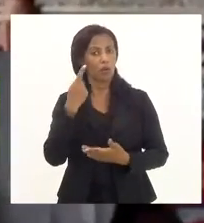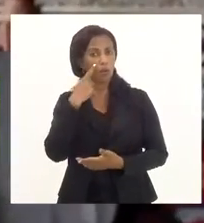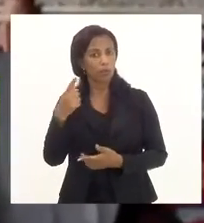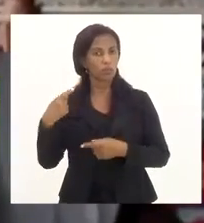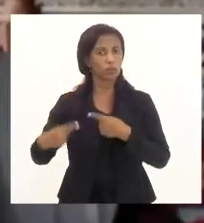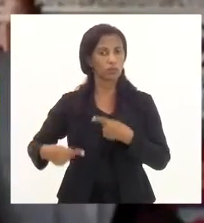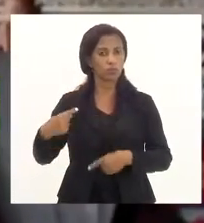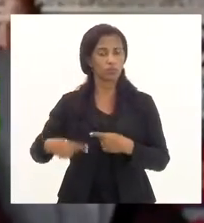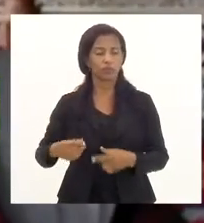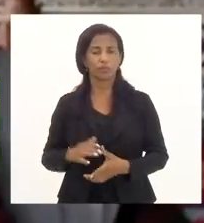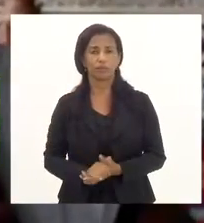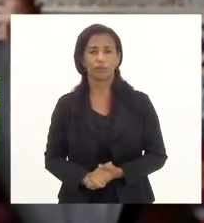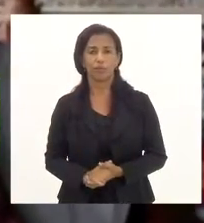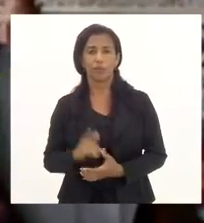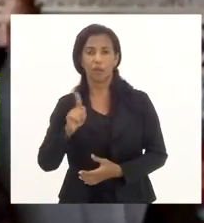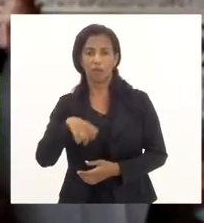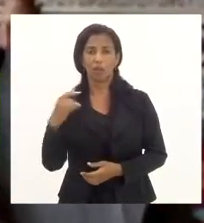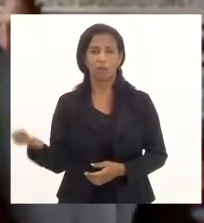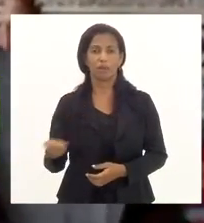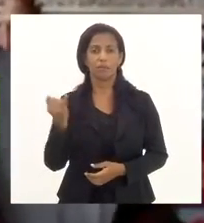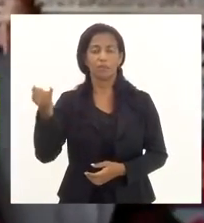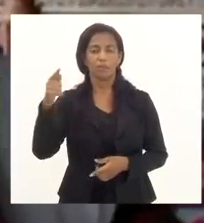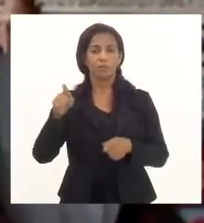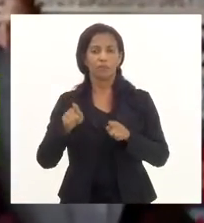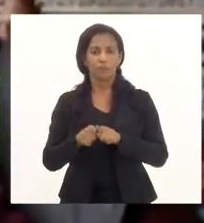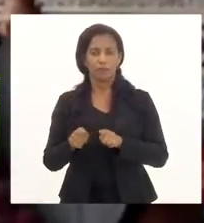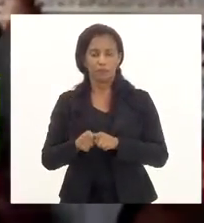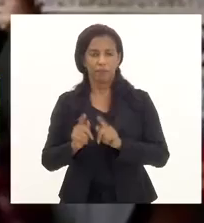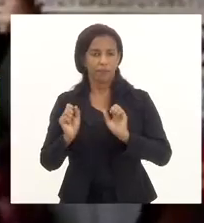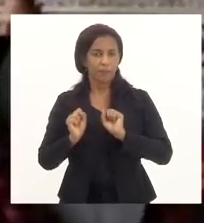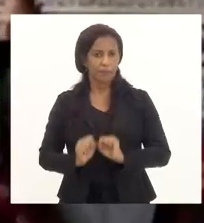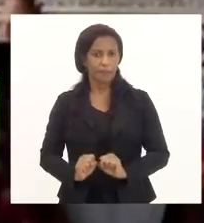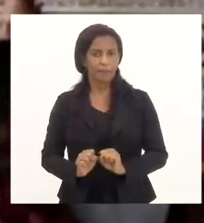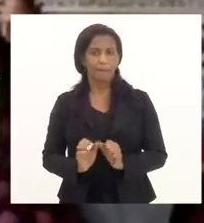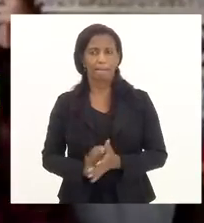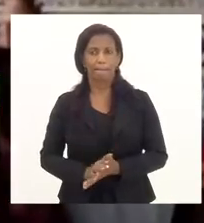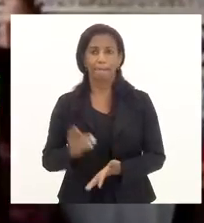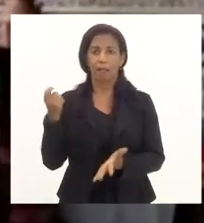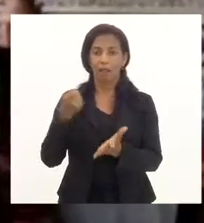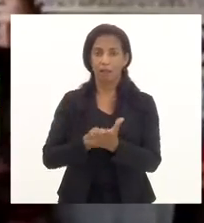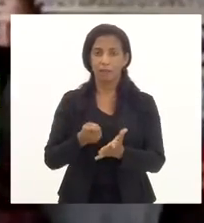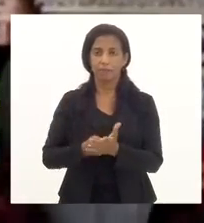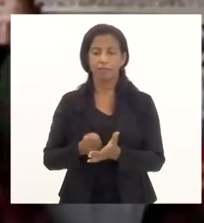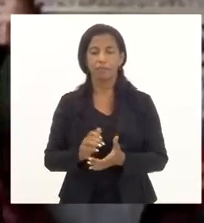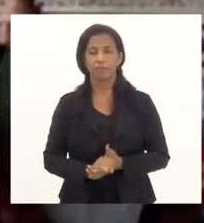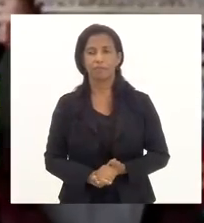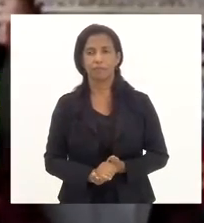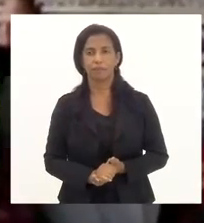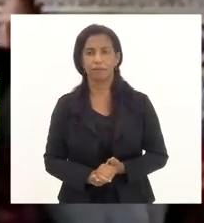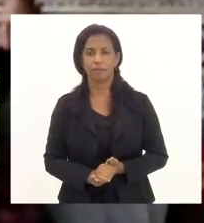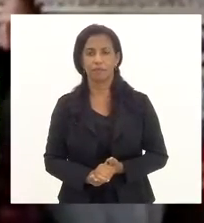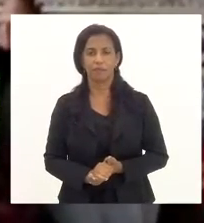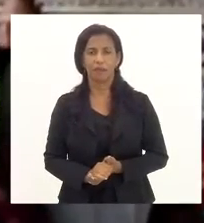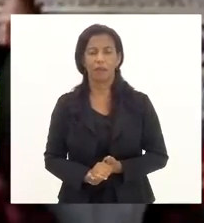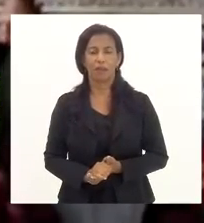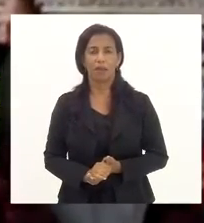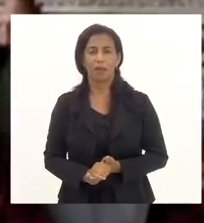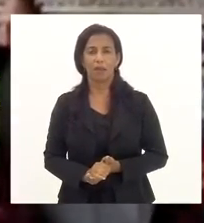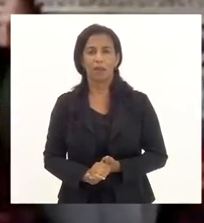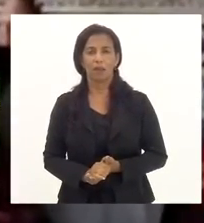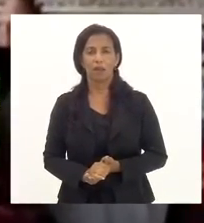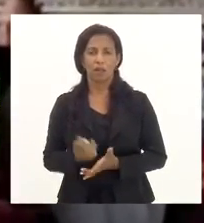estão sentindo e é importante que a gente possa garantir as premissas